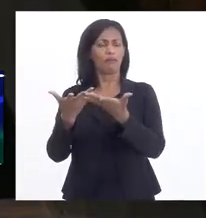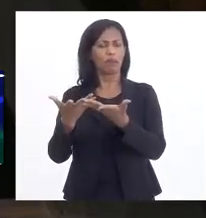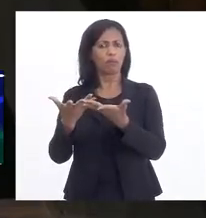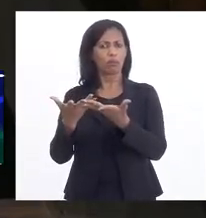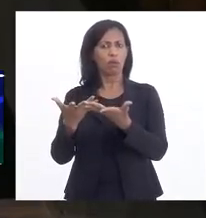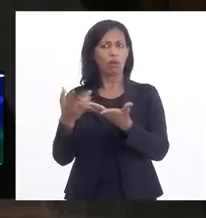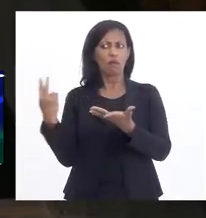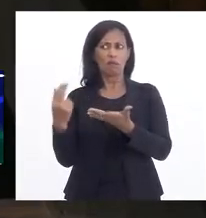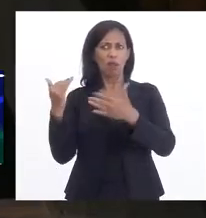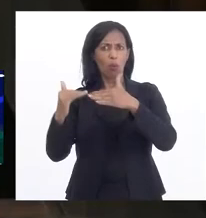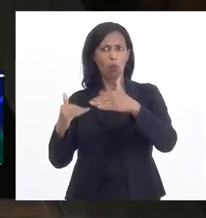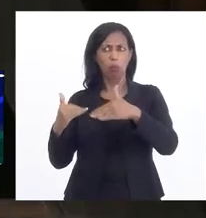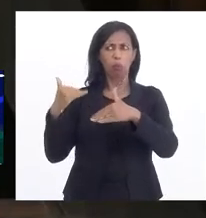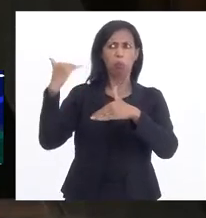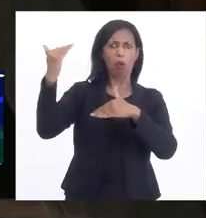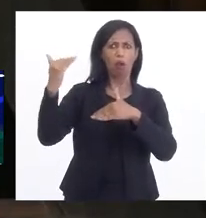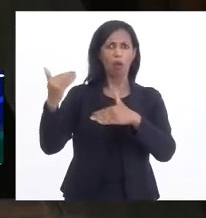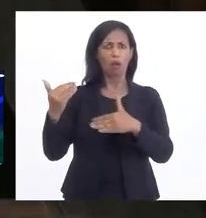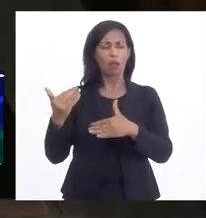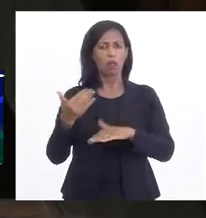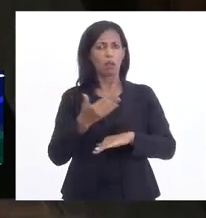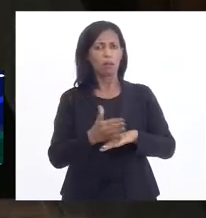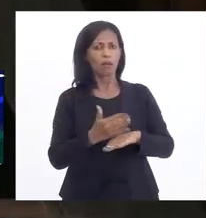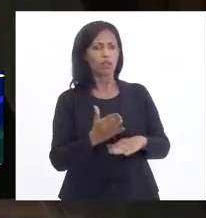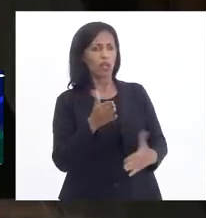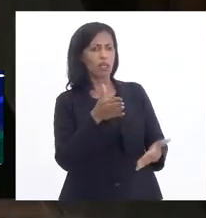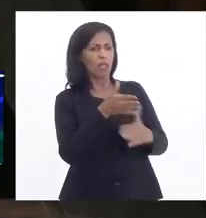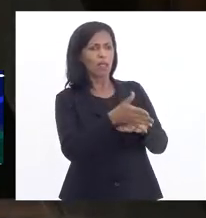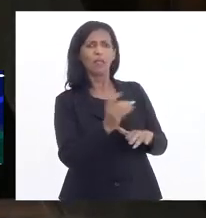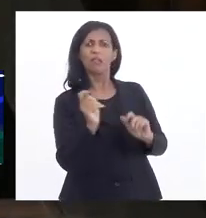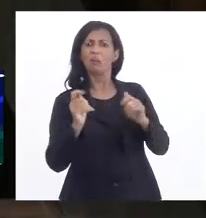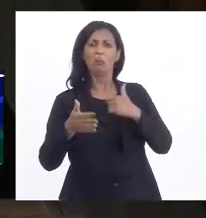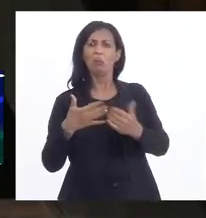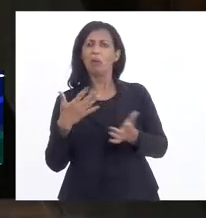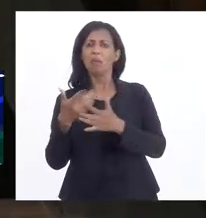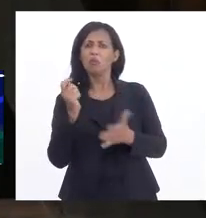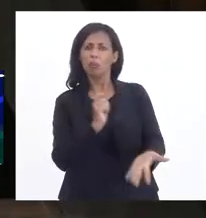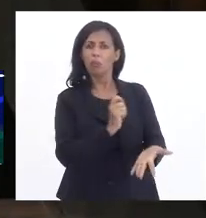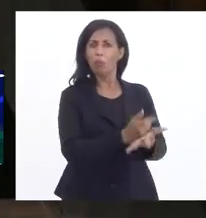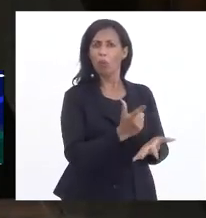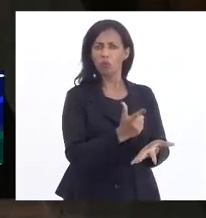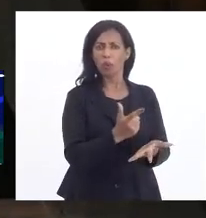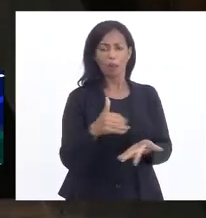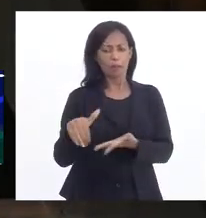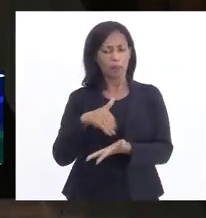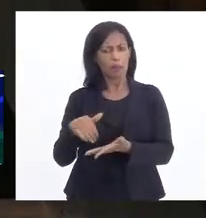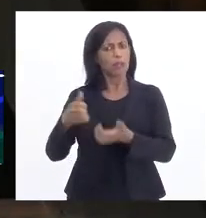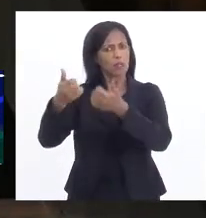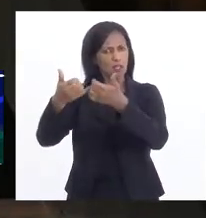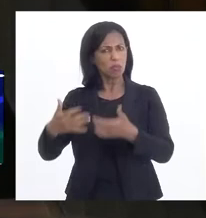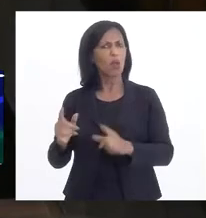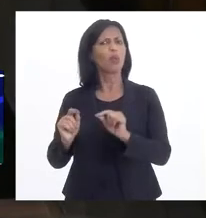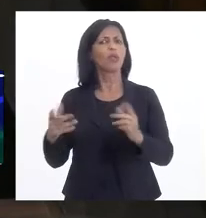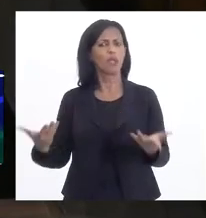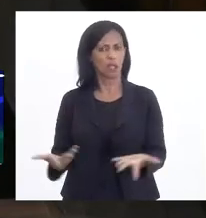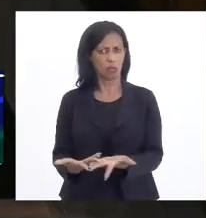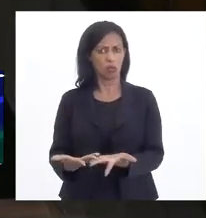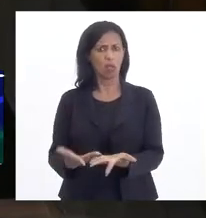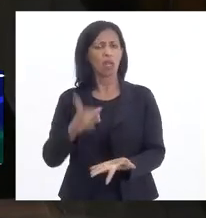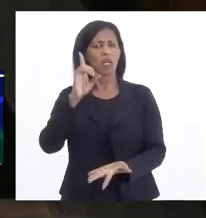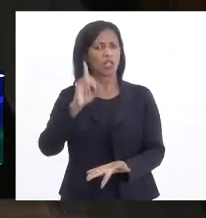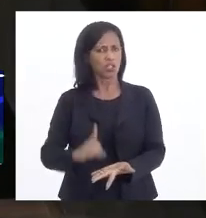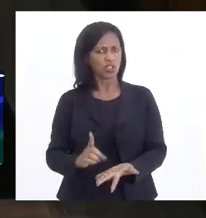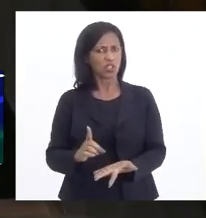valor que é praticado na entrada do evento para qualquer pessoa. Então, assim, primeiro a secretaria tem que explicar o que é isso. As direções de escola